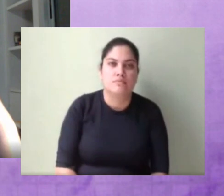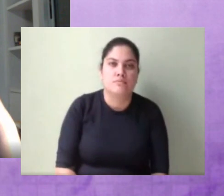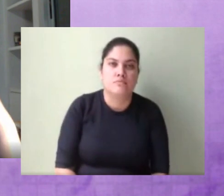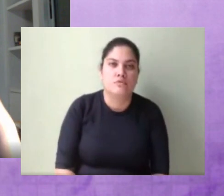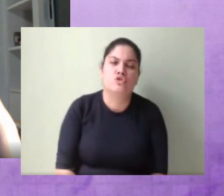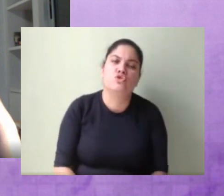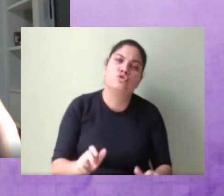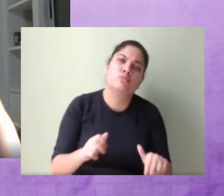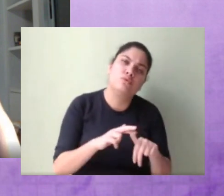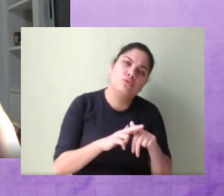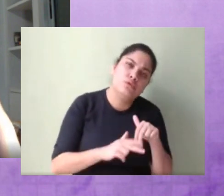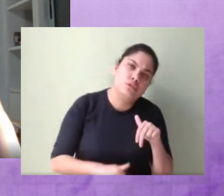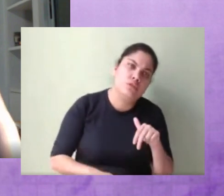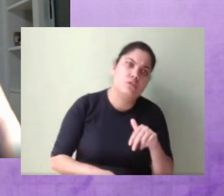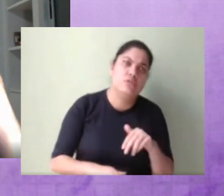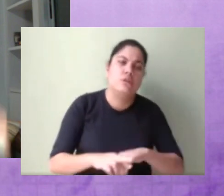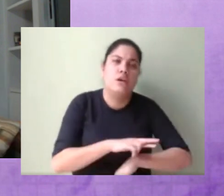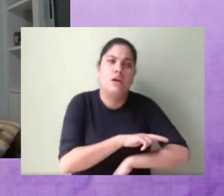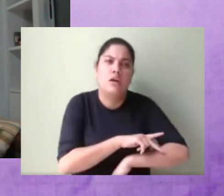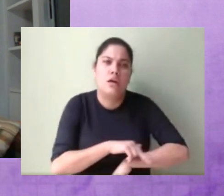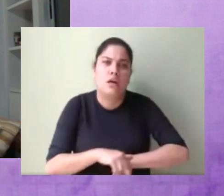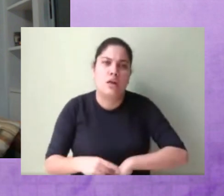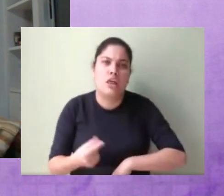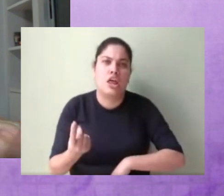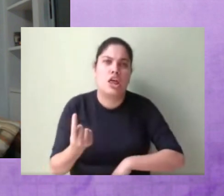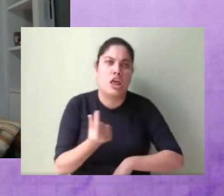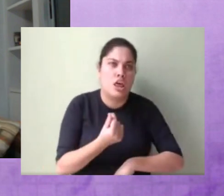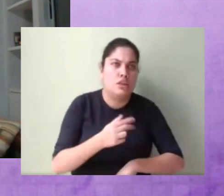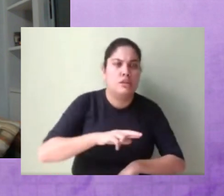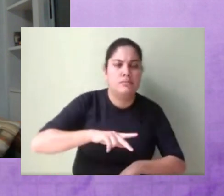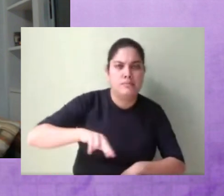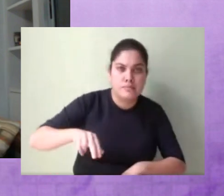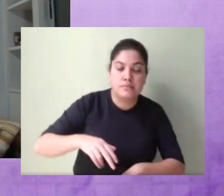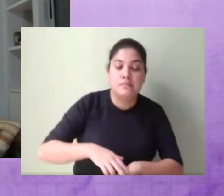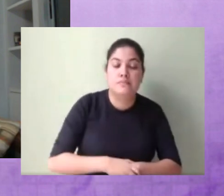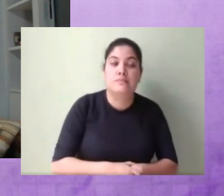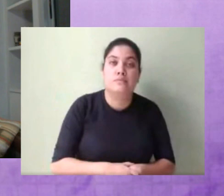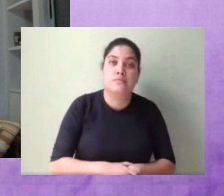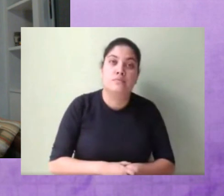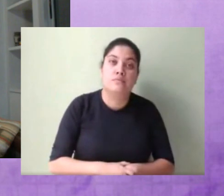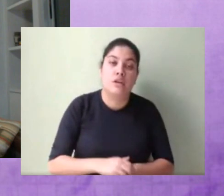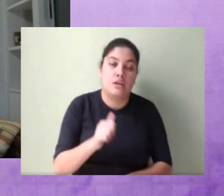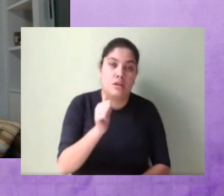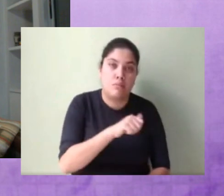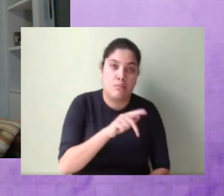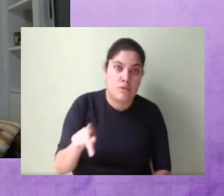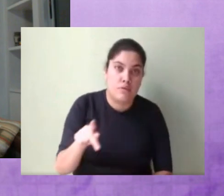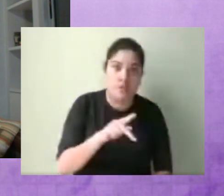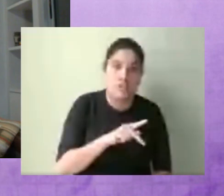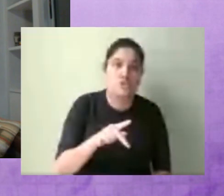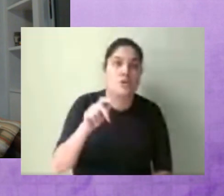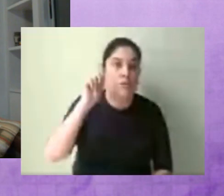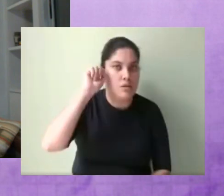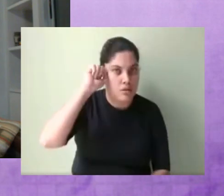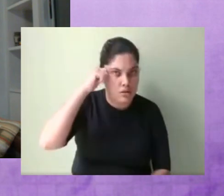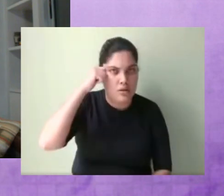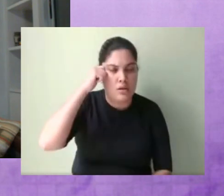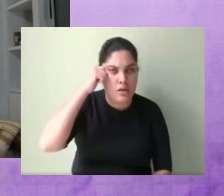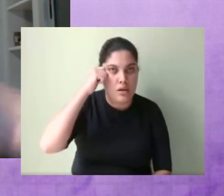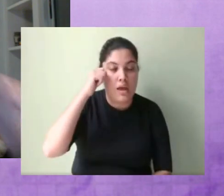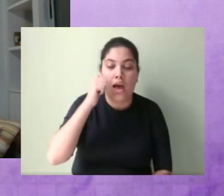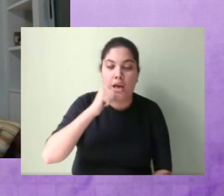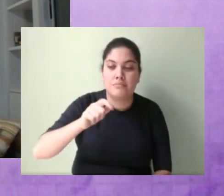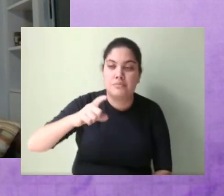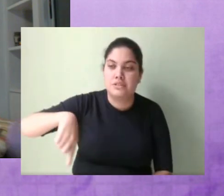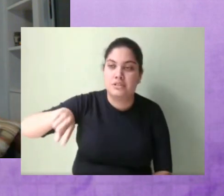depoimento delas foi assim, fantástico. E elas já são egressas, e falando assim, o quanto foi importante ser